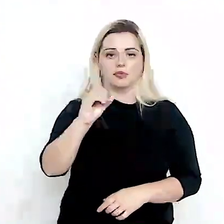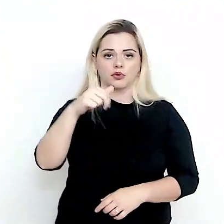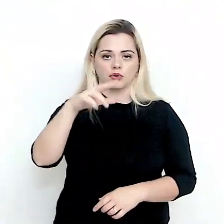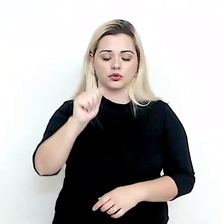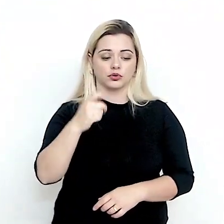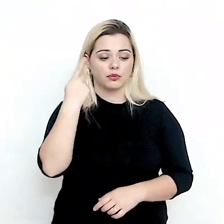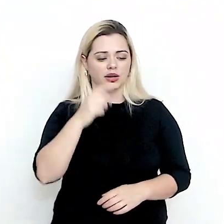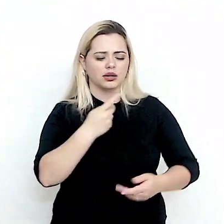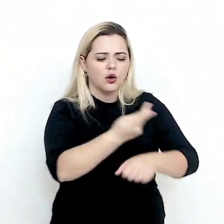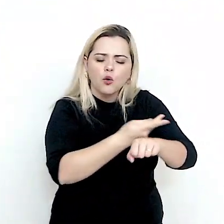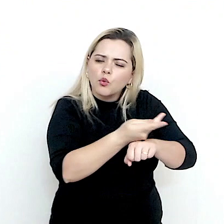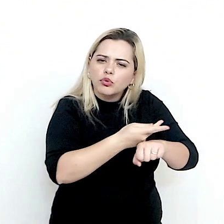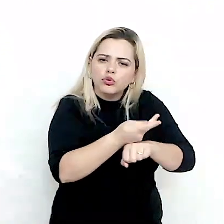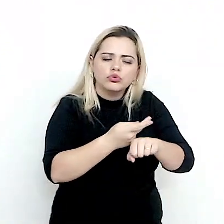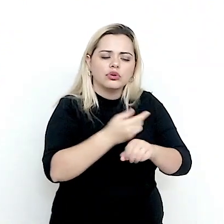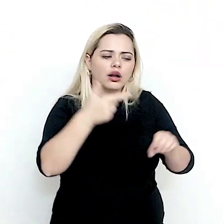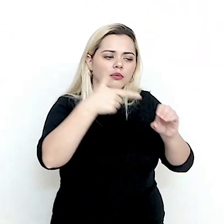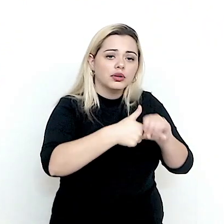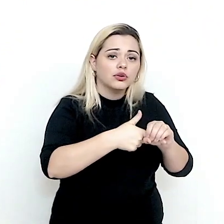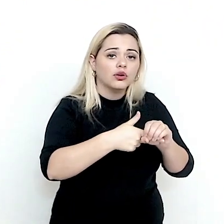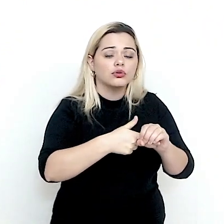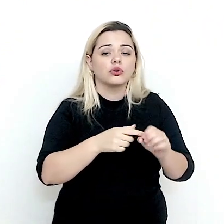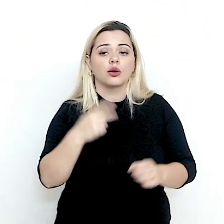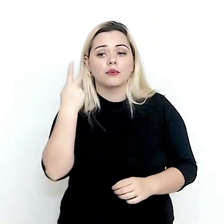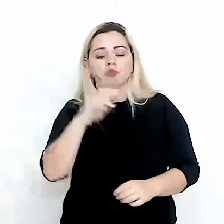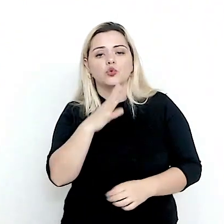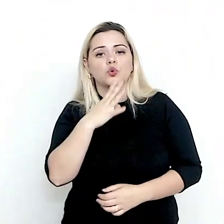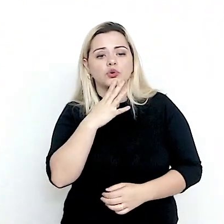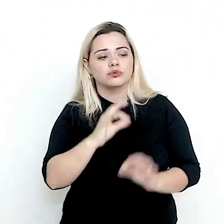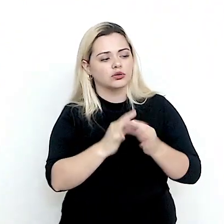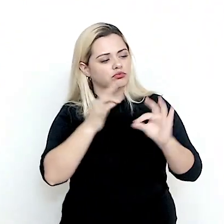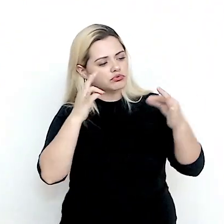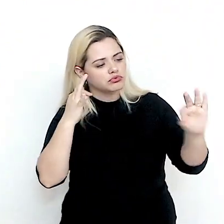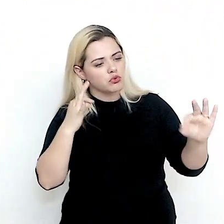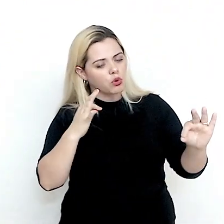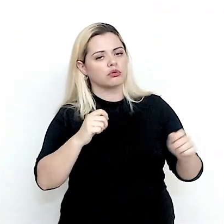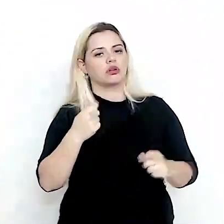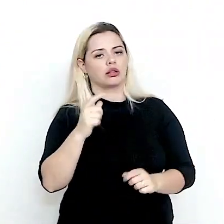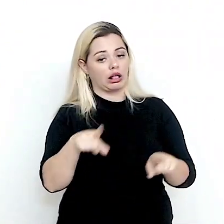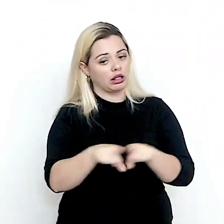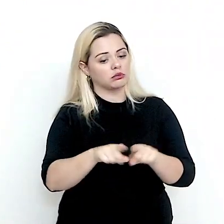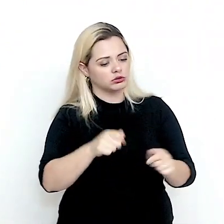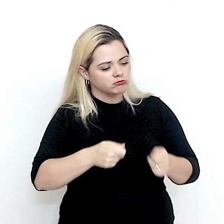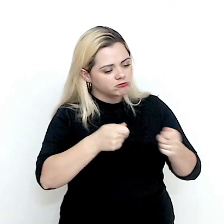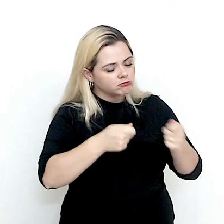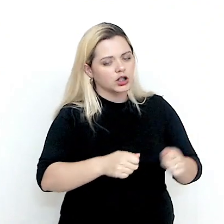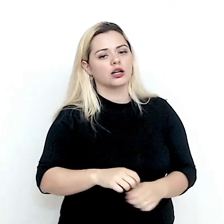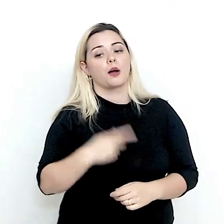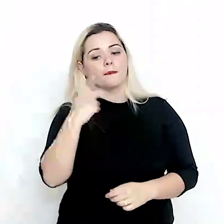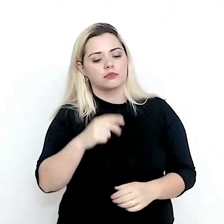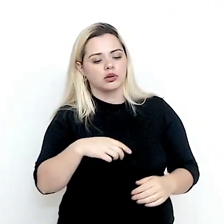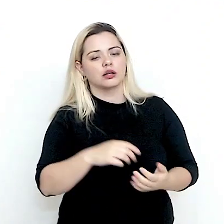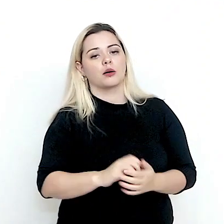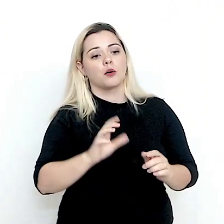petróleo offshore, ao passo em que os russos detêm conhecimento extenso e competitivo em exploração e